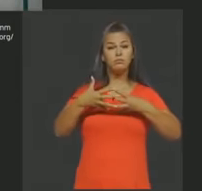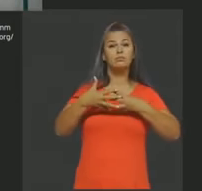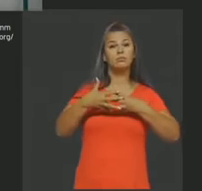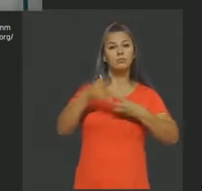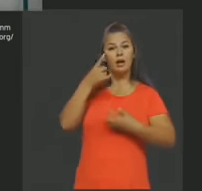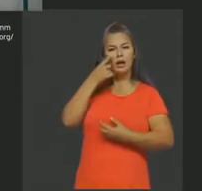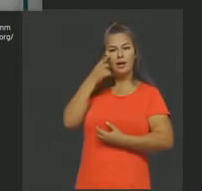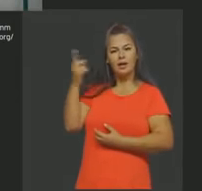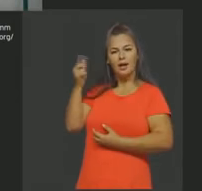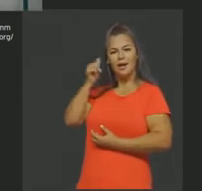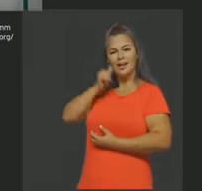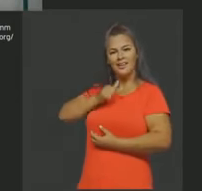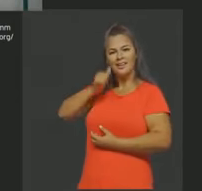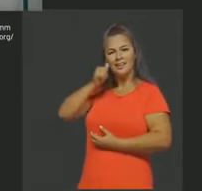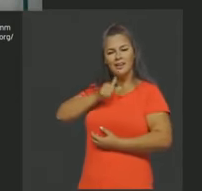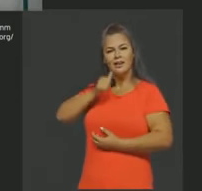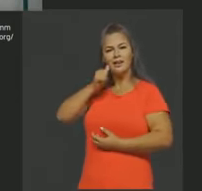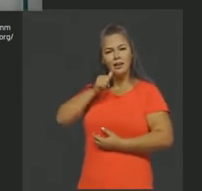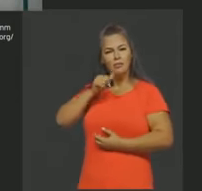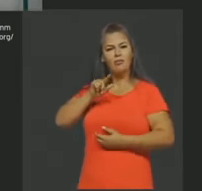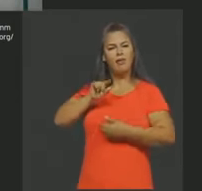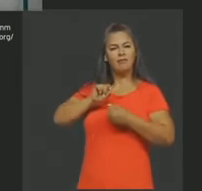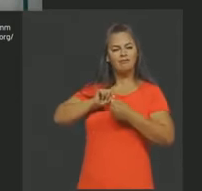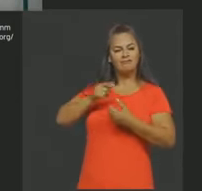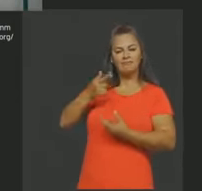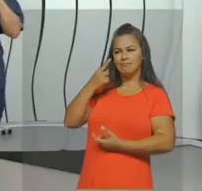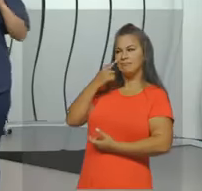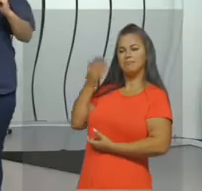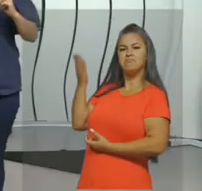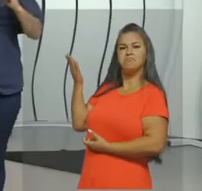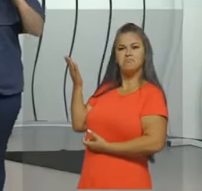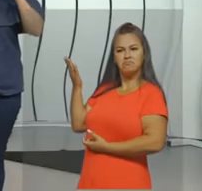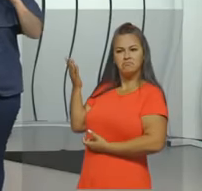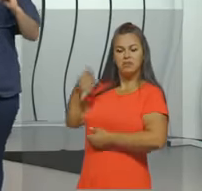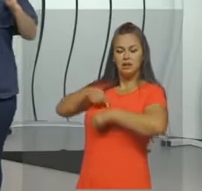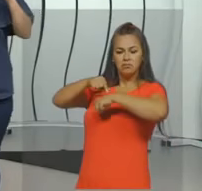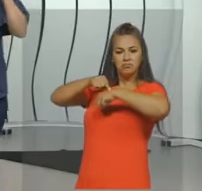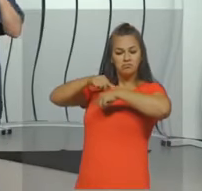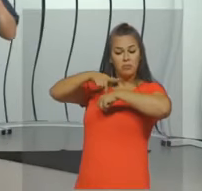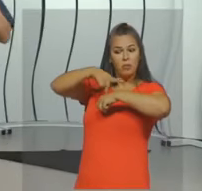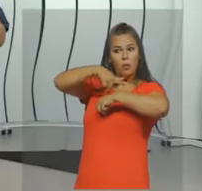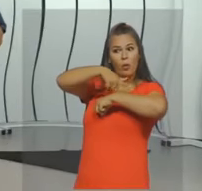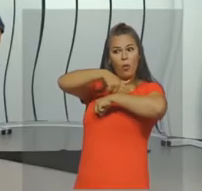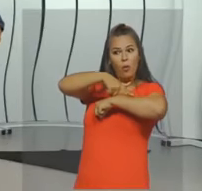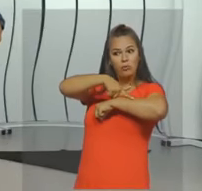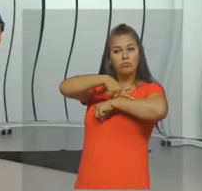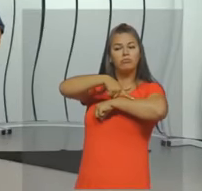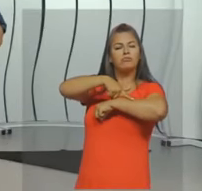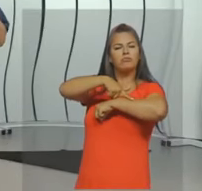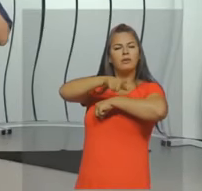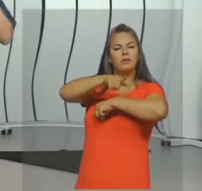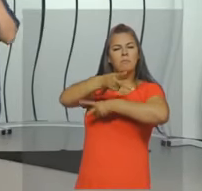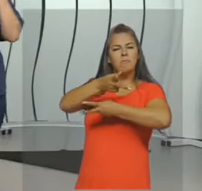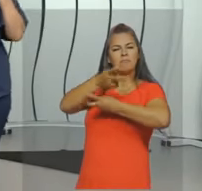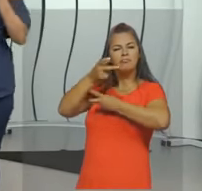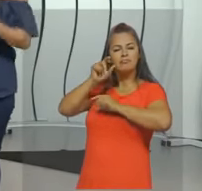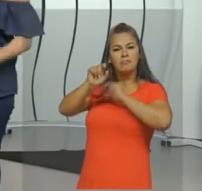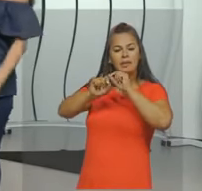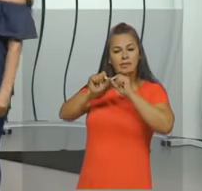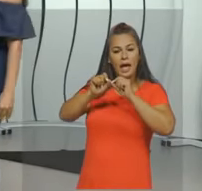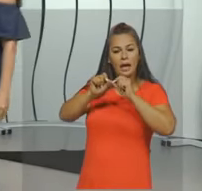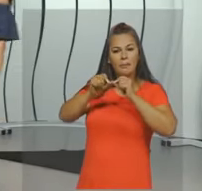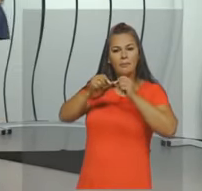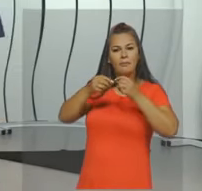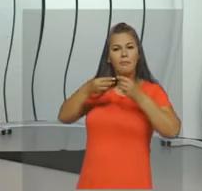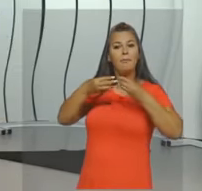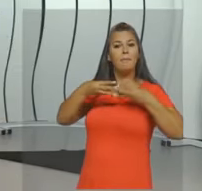ginástica olímpica, uma acrobacia. Vocês conseguem imaginar quantos músculos e ossos ela deve estar